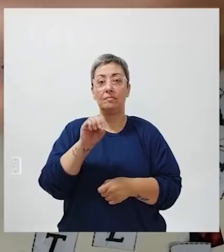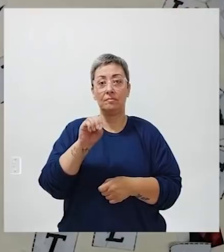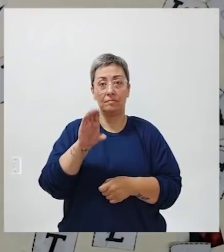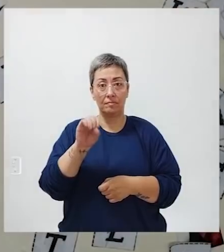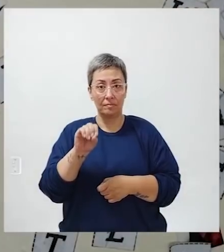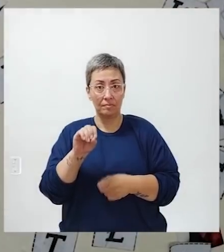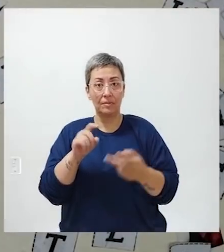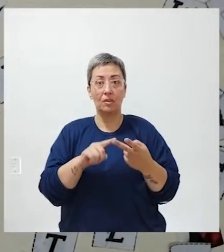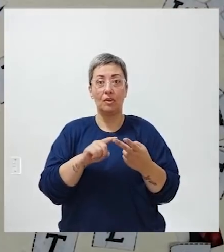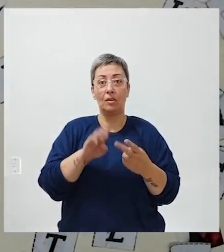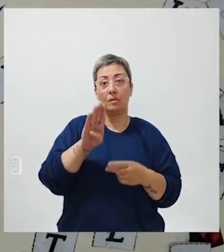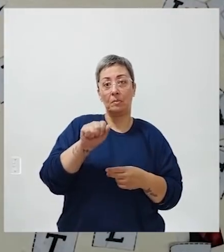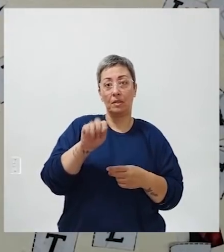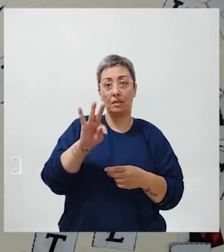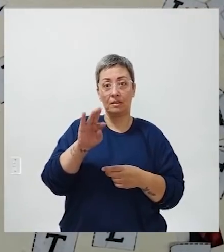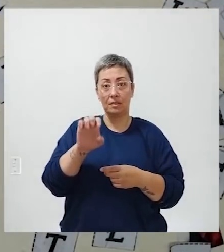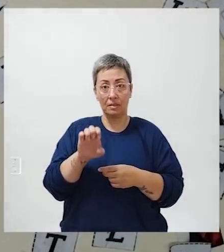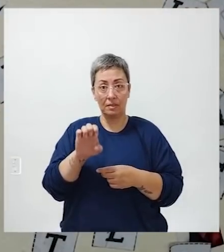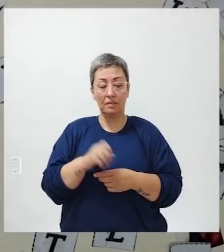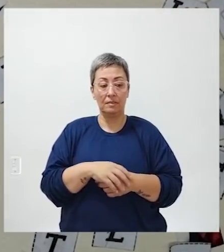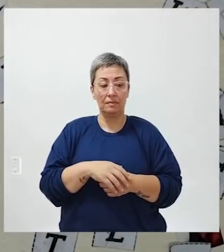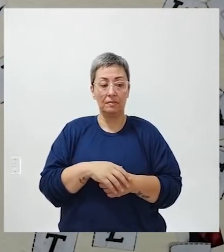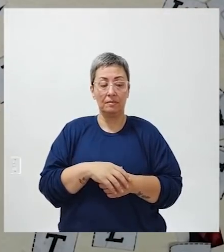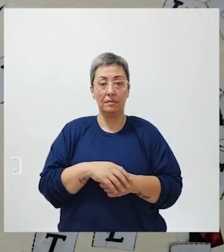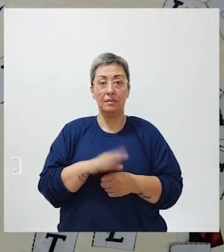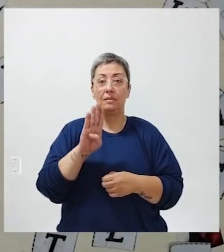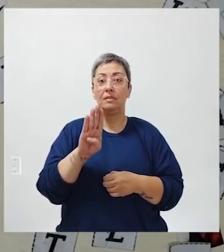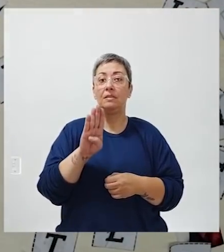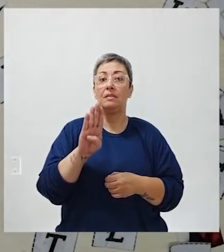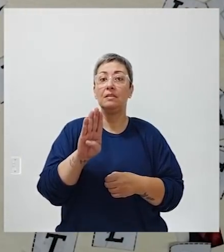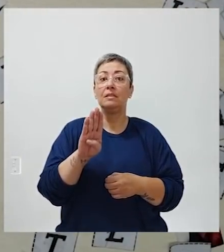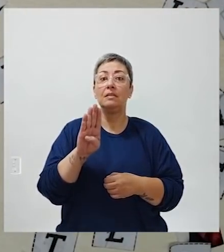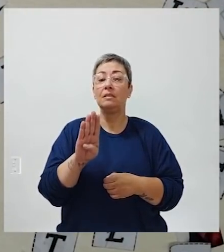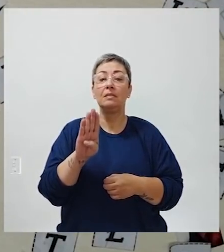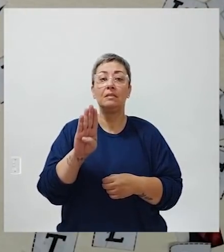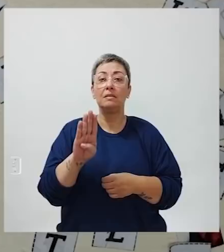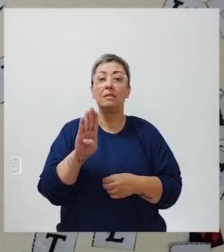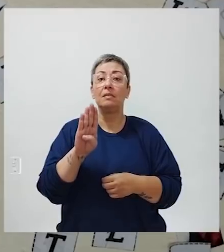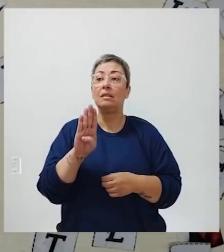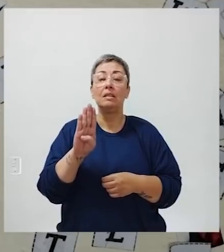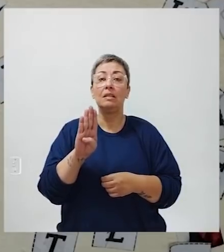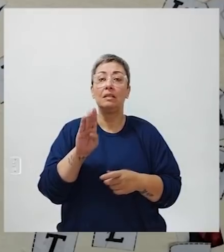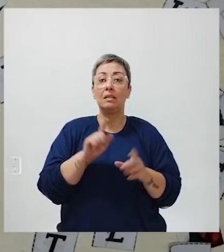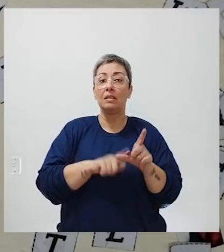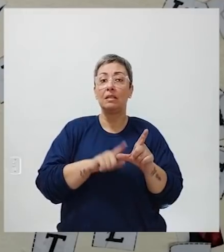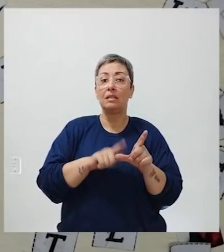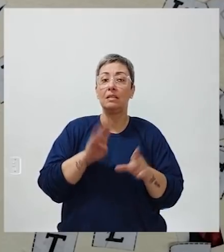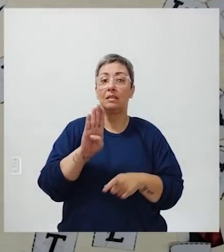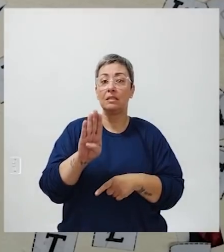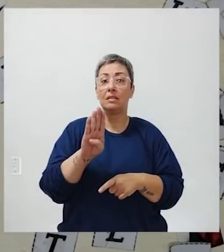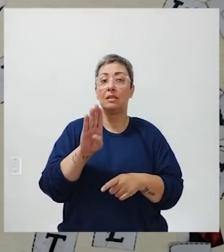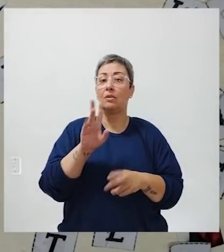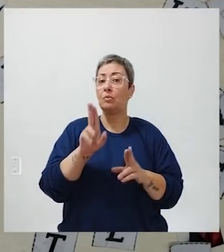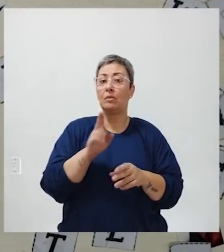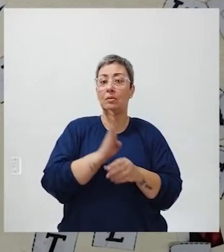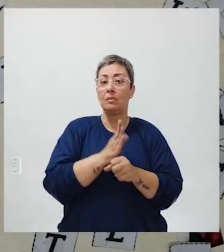Soco, agora bate. Bate. B, b, b, b, b. Quem faz b igual da